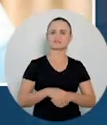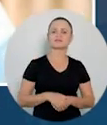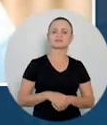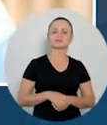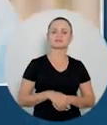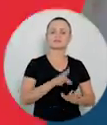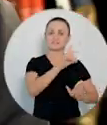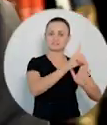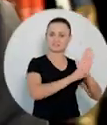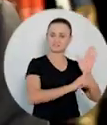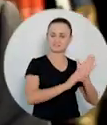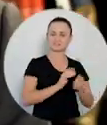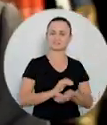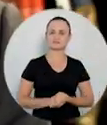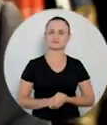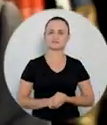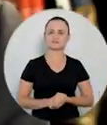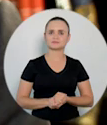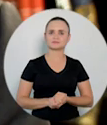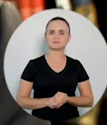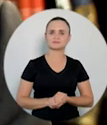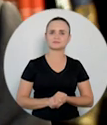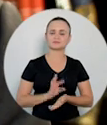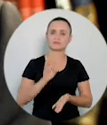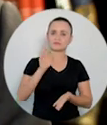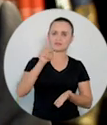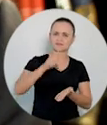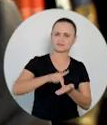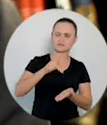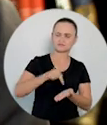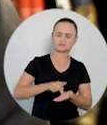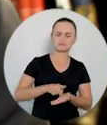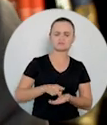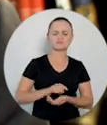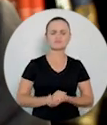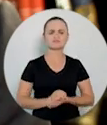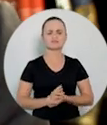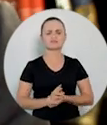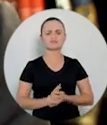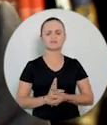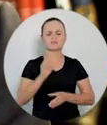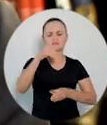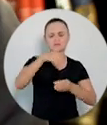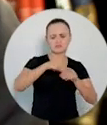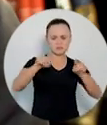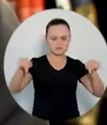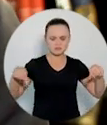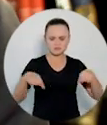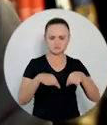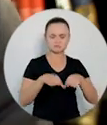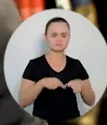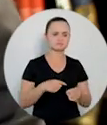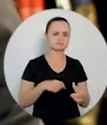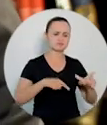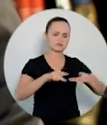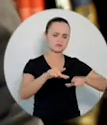momento inesquecível. Na verdade, quando a cartinha chegou, eu estava aqui no escritório, na minha sala, e eu estava